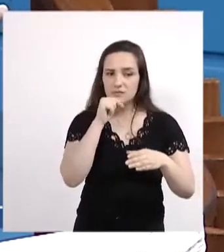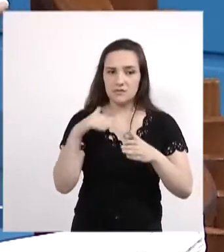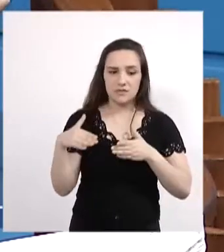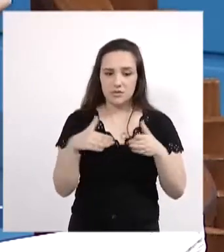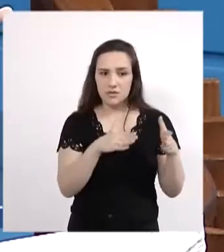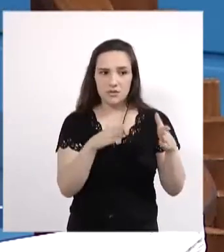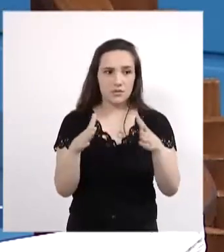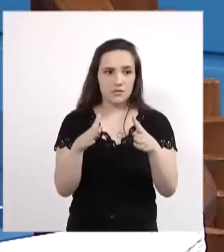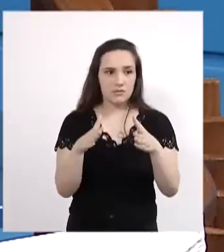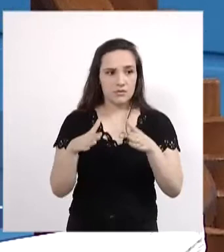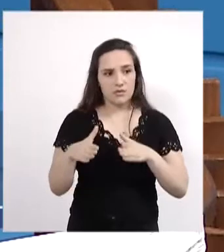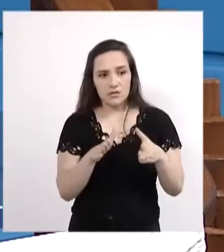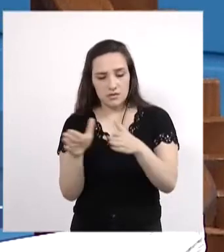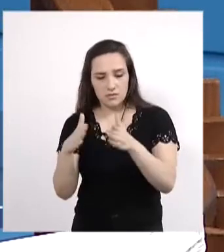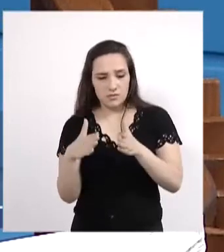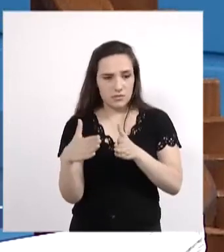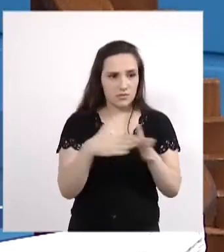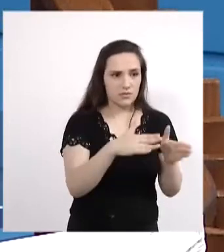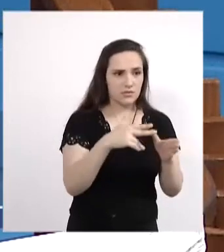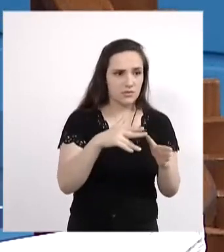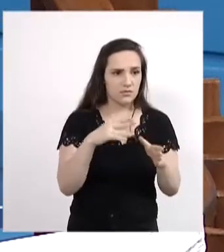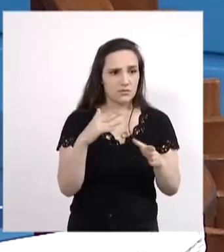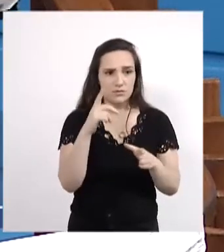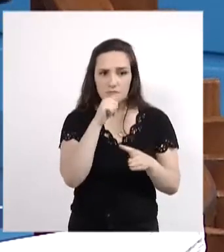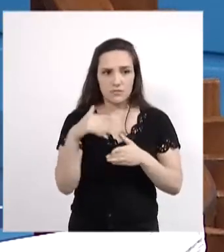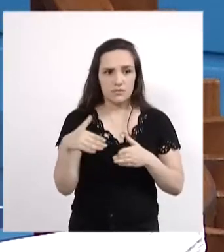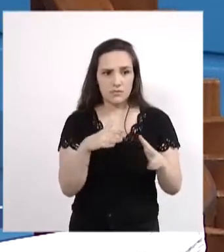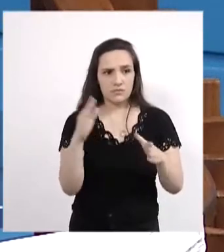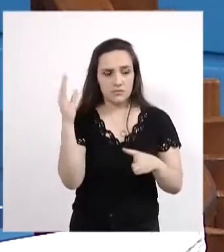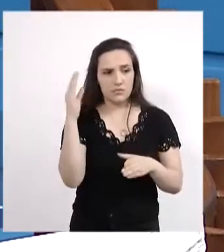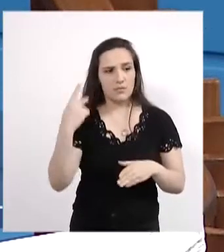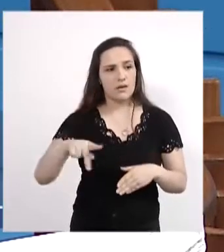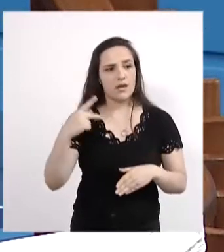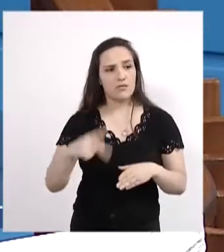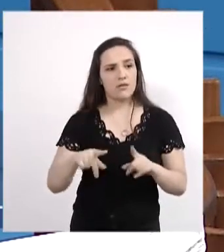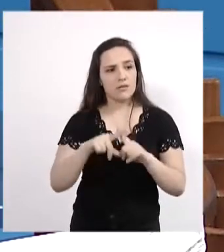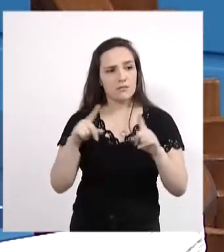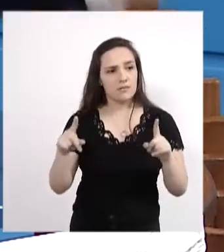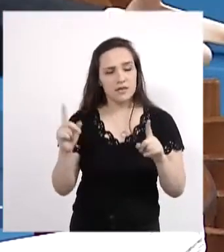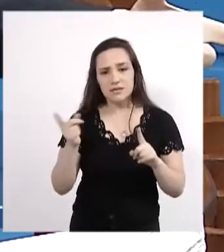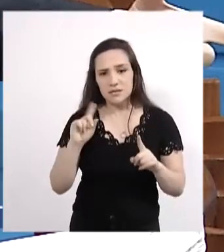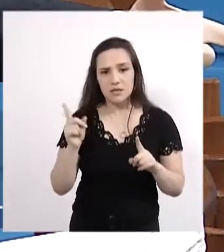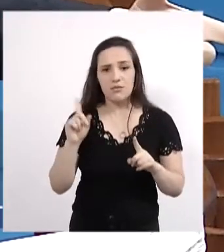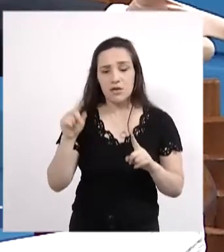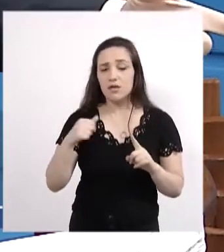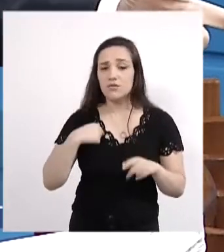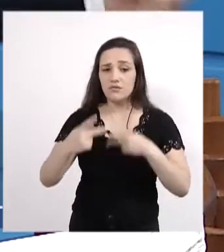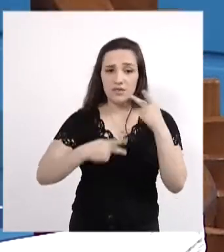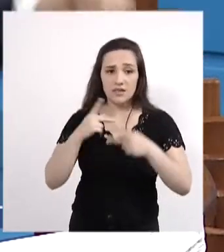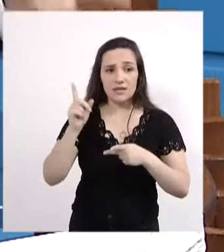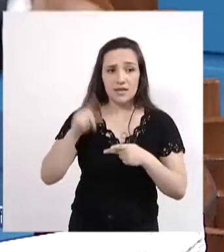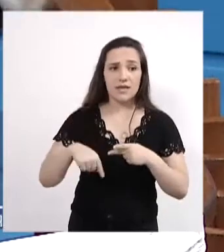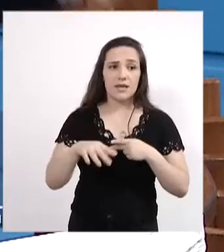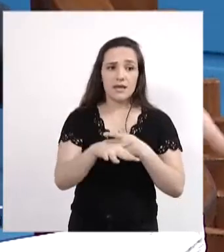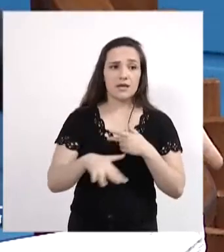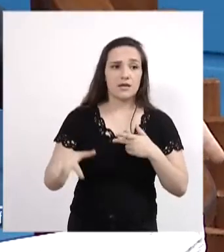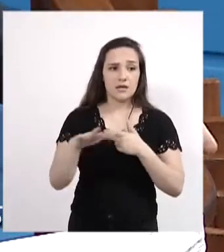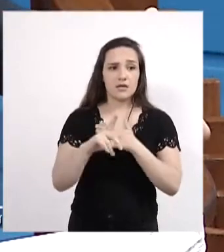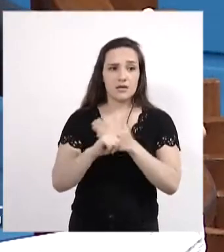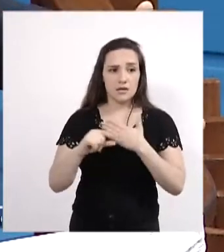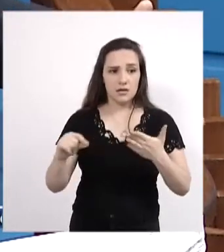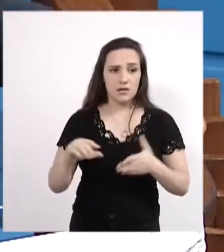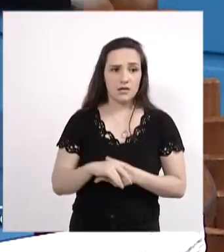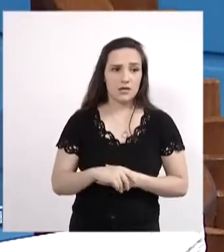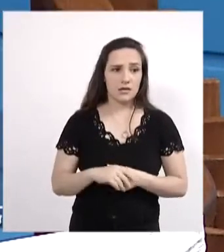pode plantar. O que o Bolsonaro está querendo é plantar no Pantanal. No